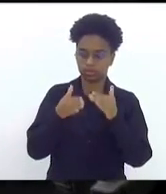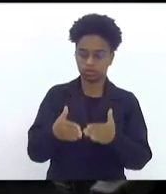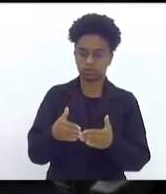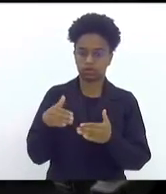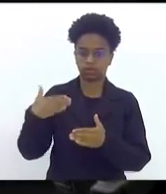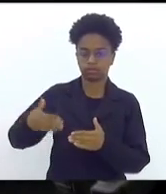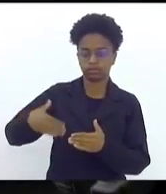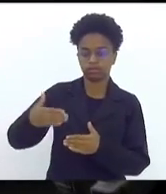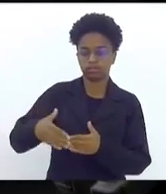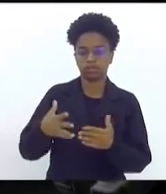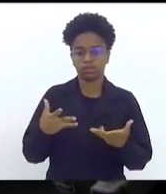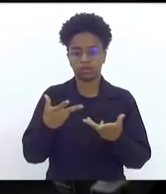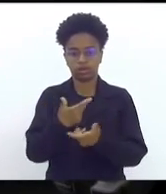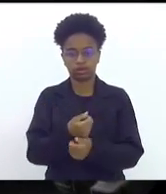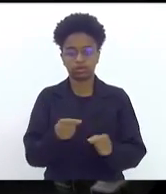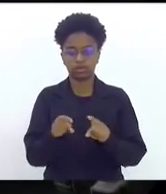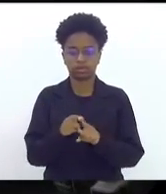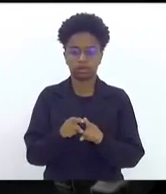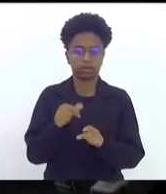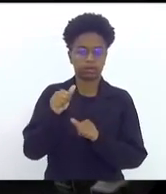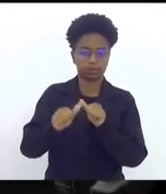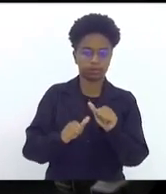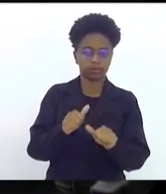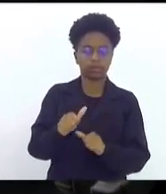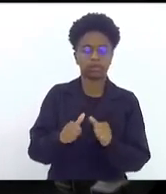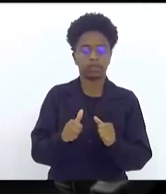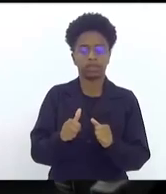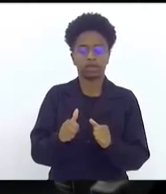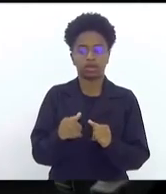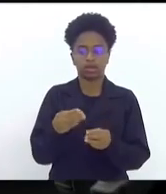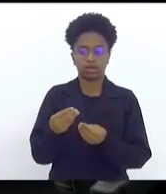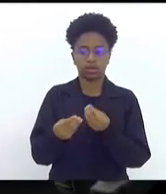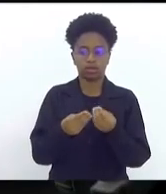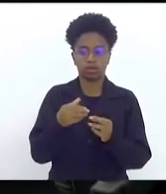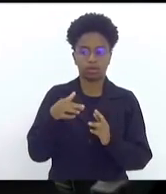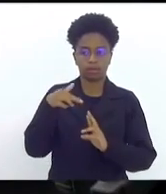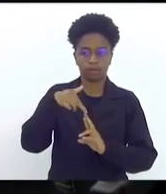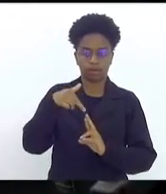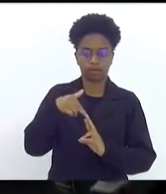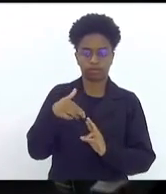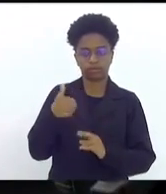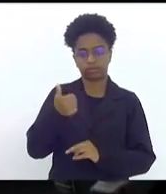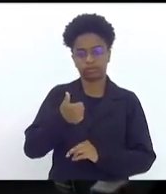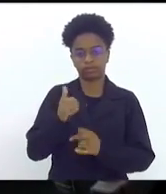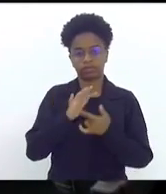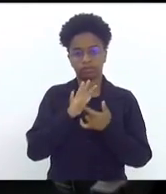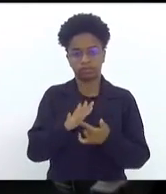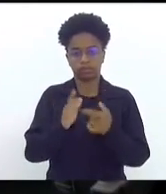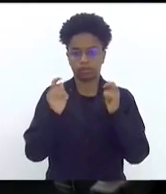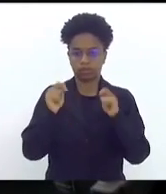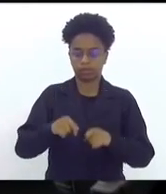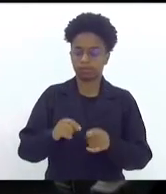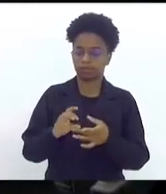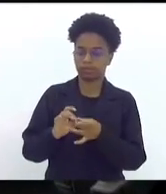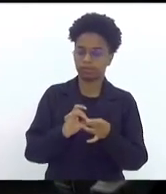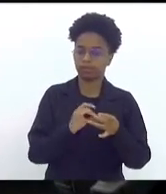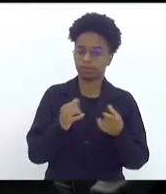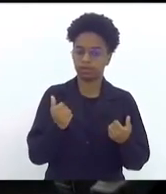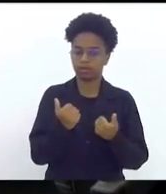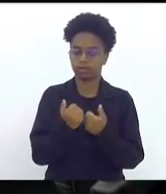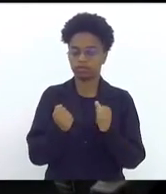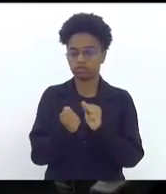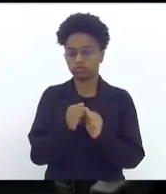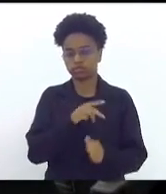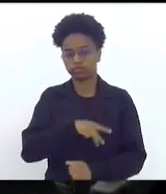permanente qualificação e atualização funcional dos magistrados. O parágrafo 1º fala sobre a possibilidade de convênios ali com o Ministério